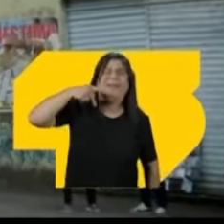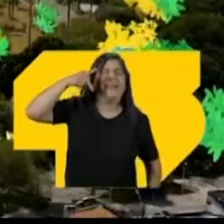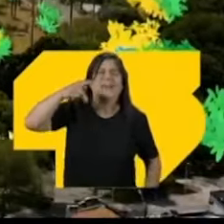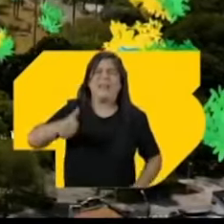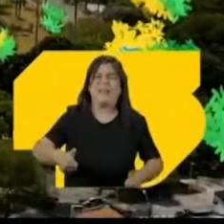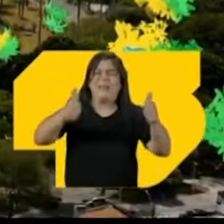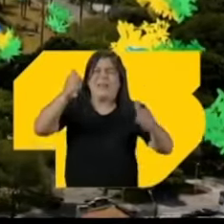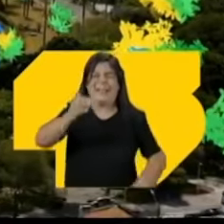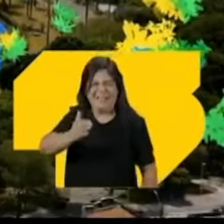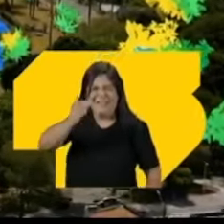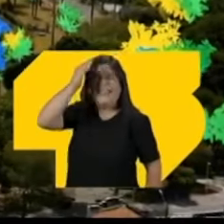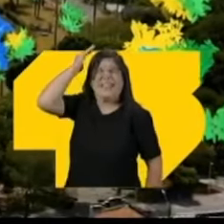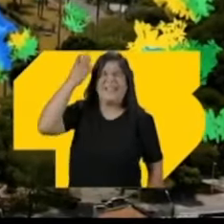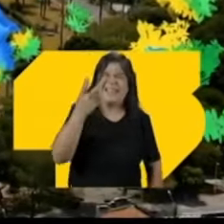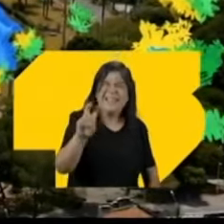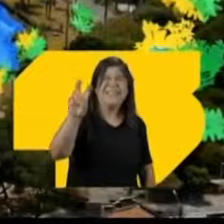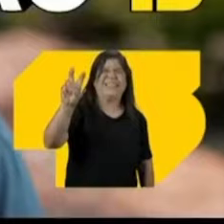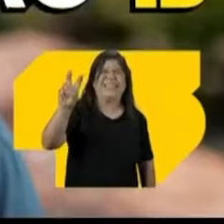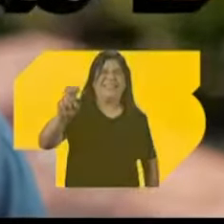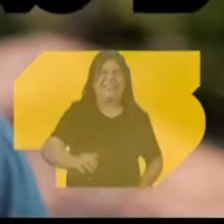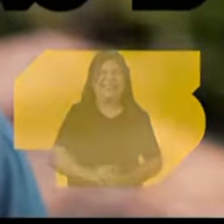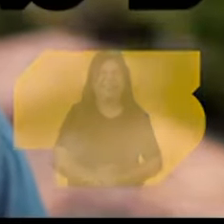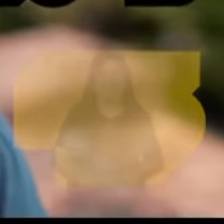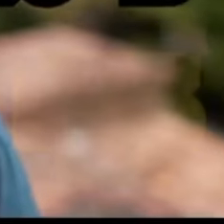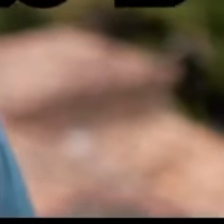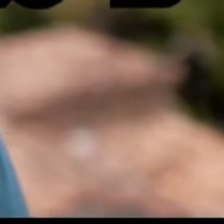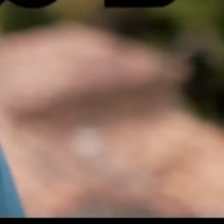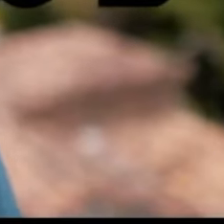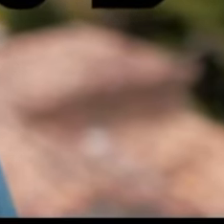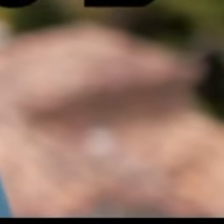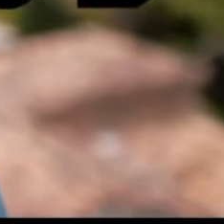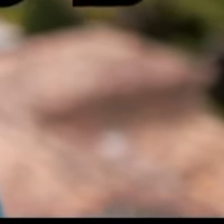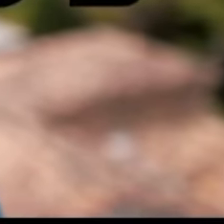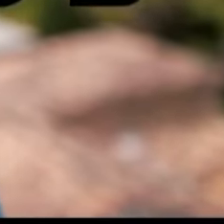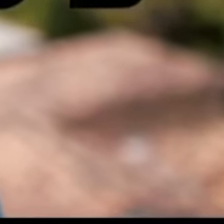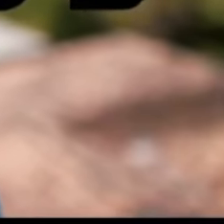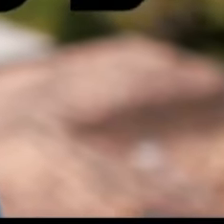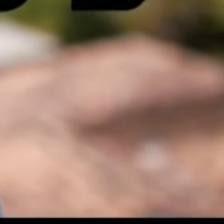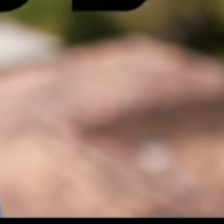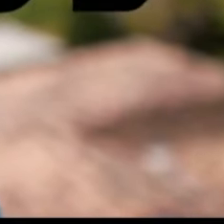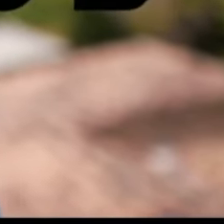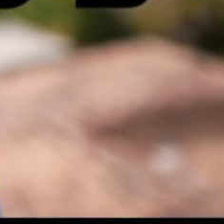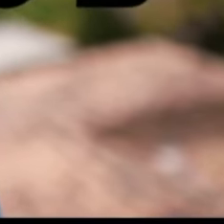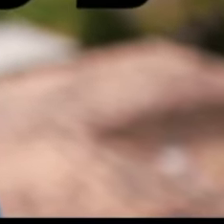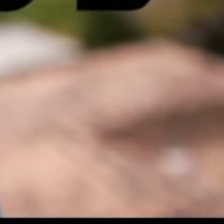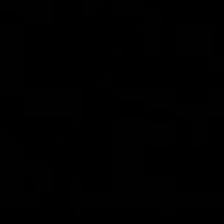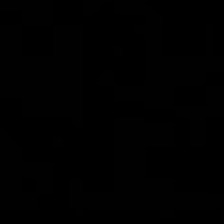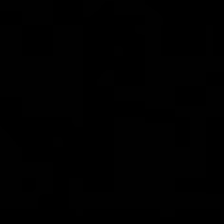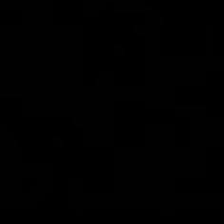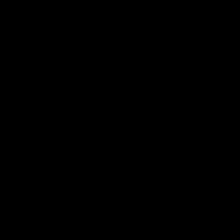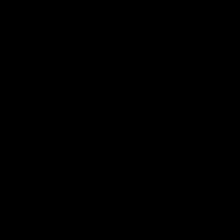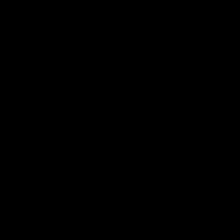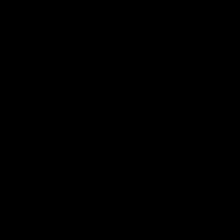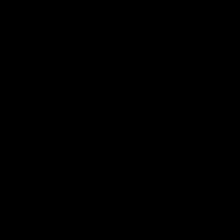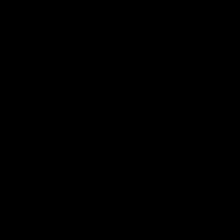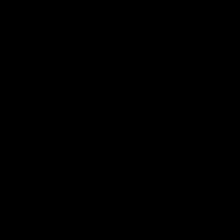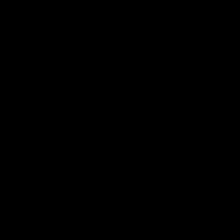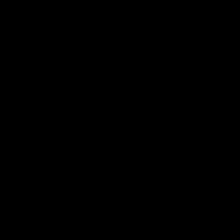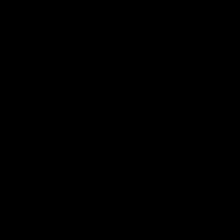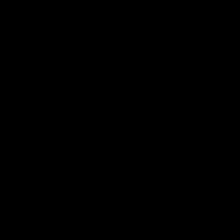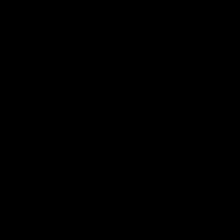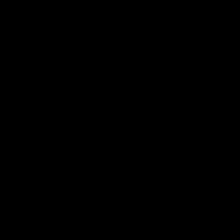A Paraíba vai ficar um brinco. Agora é Pedro, é 45. Agora é Pedro.